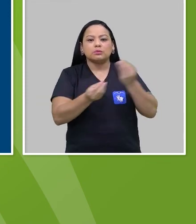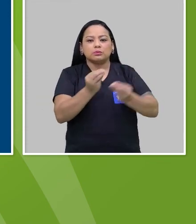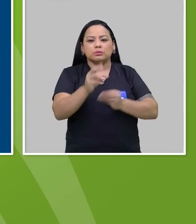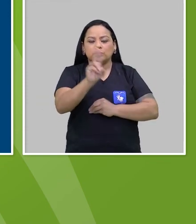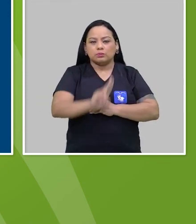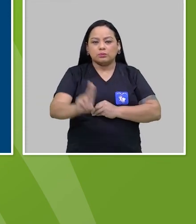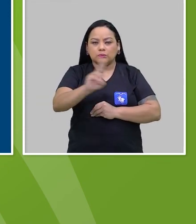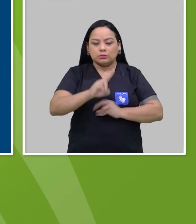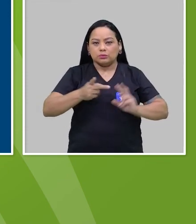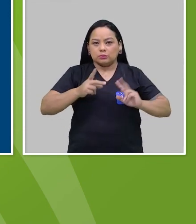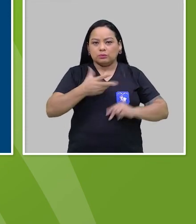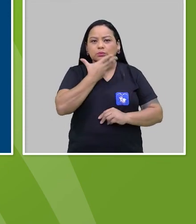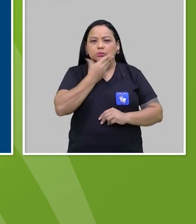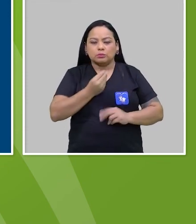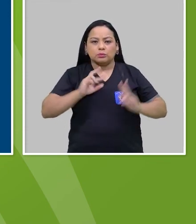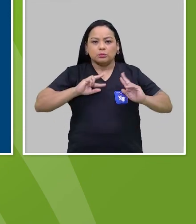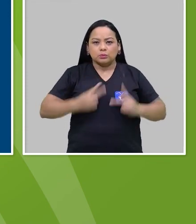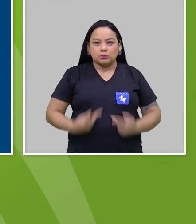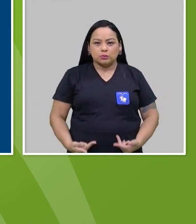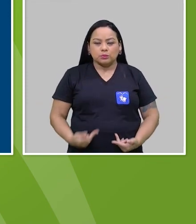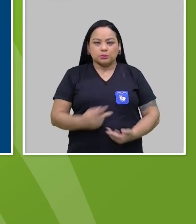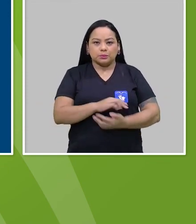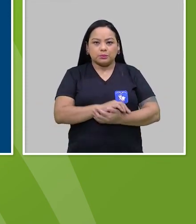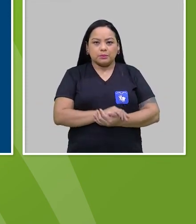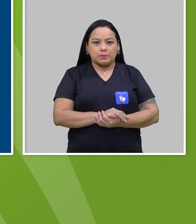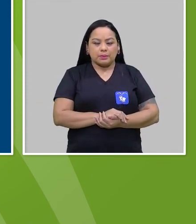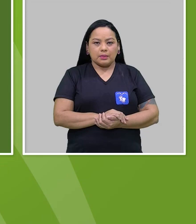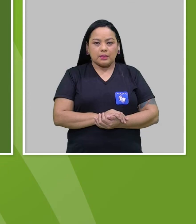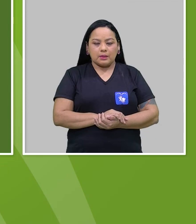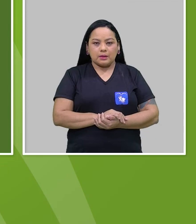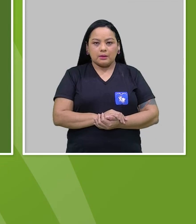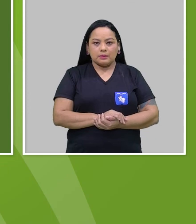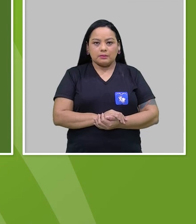suas utilizações pelo homem.